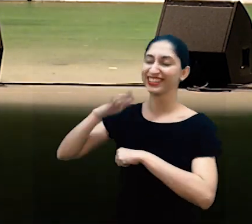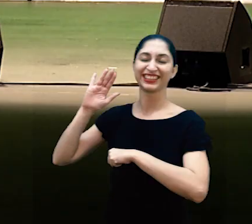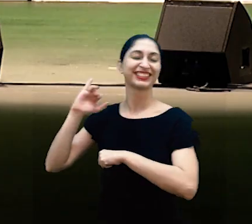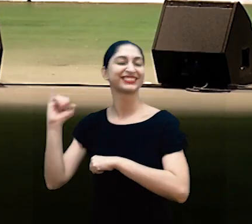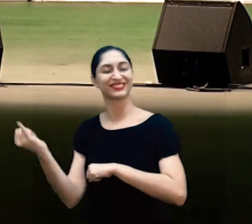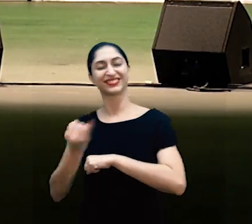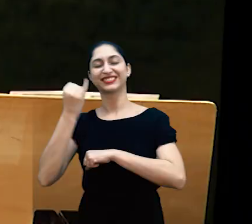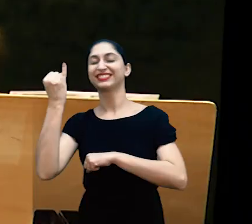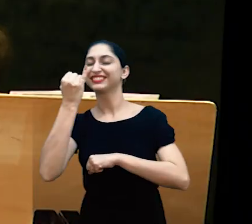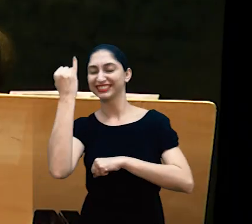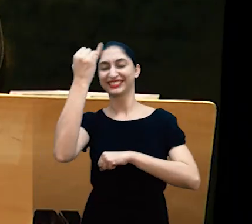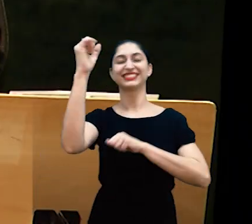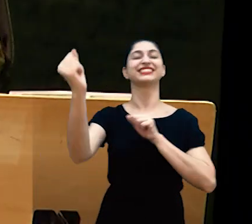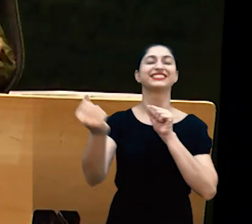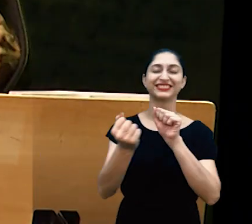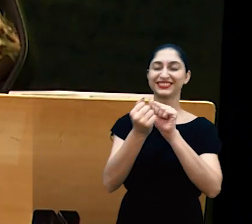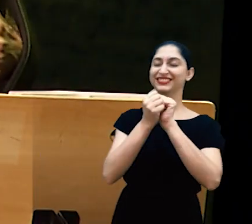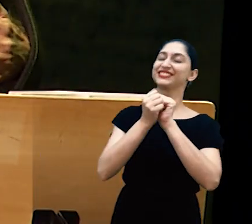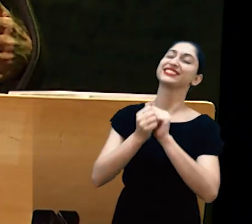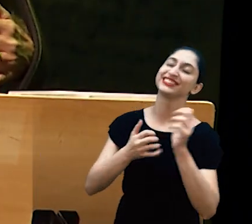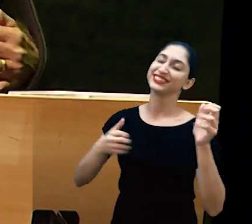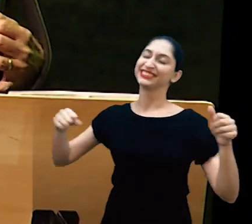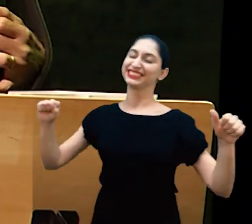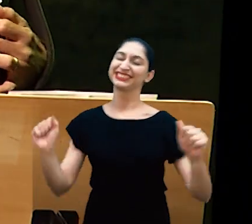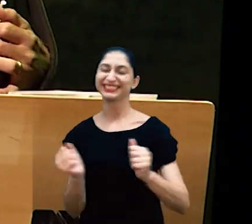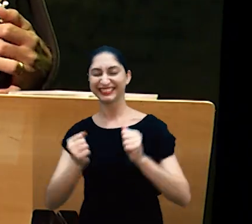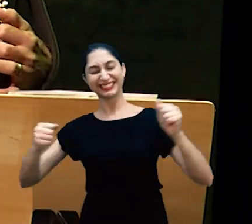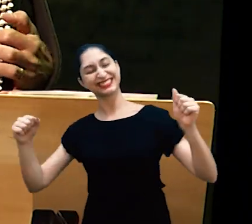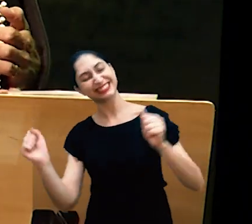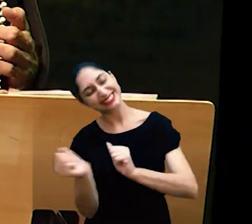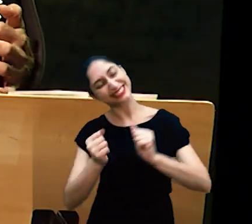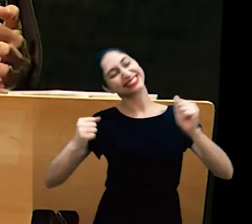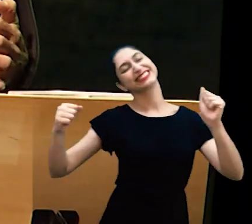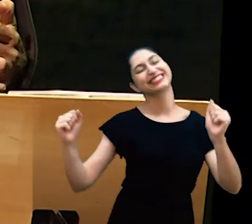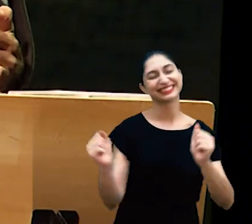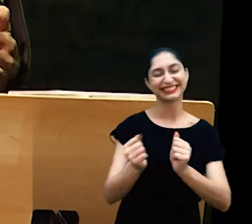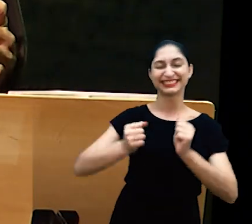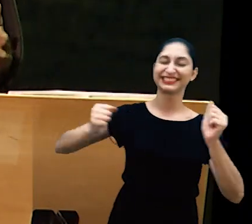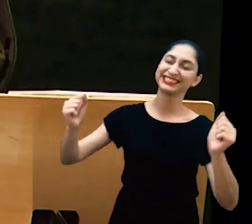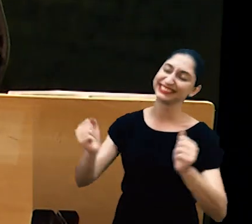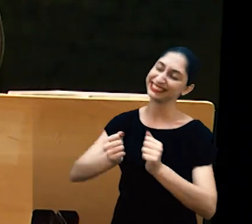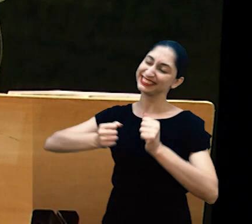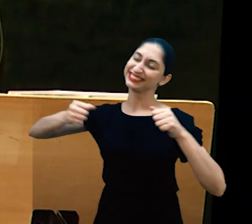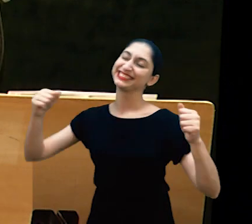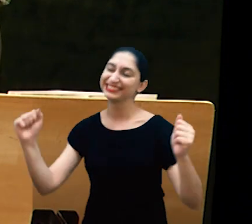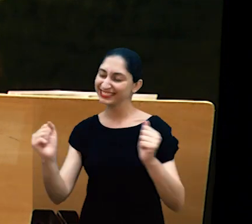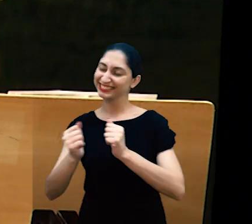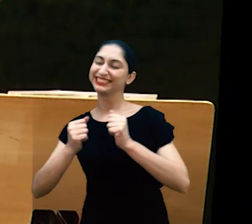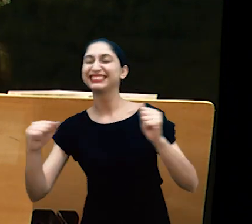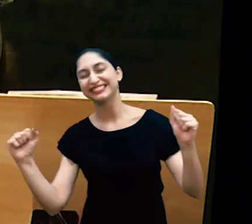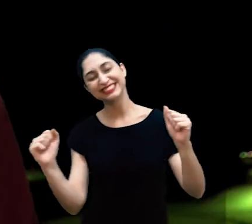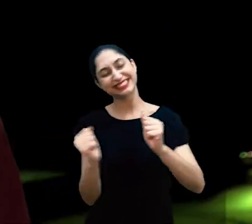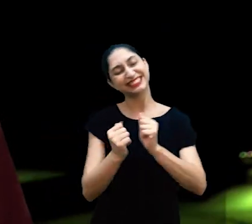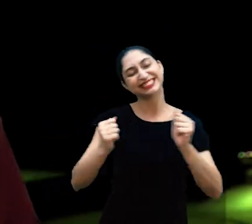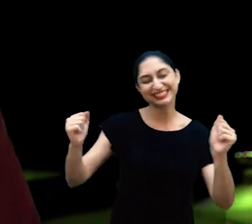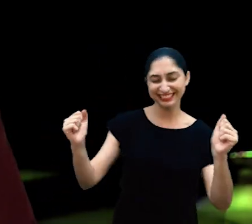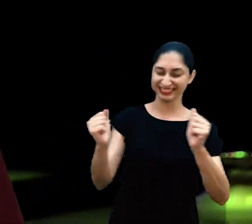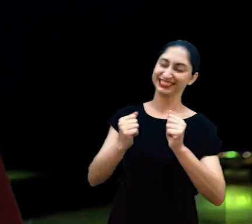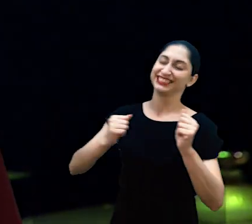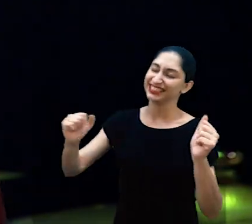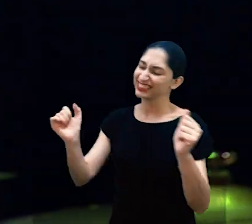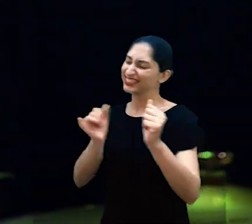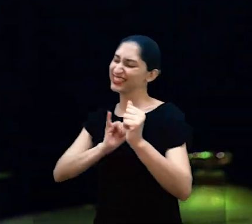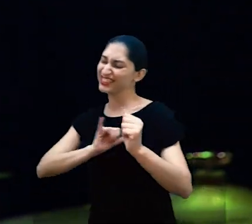importante a dois. Chora sanfona, sente de meu peito gemendo,